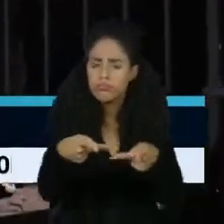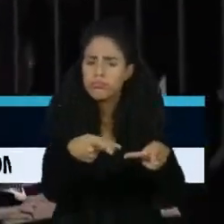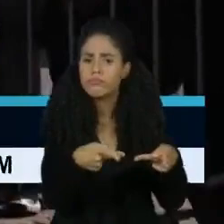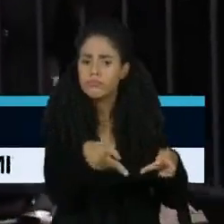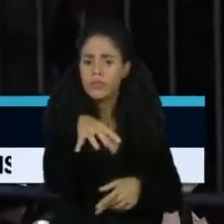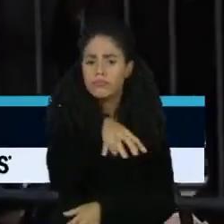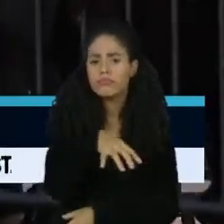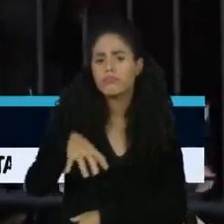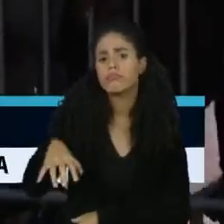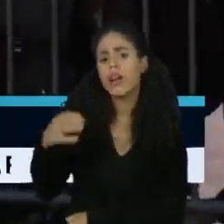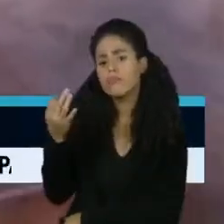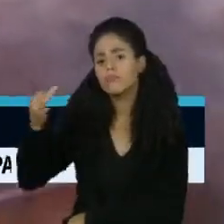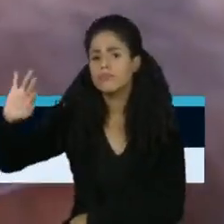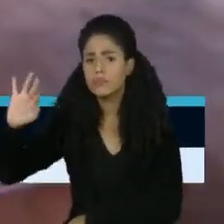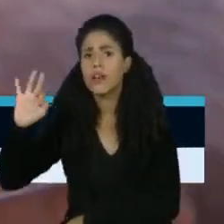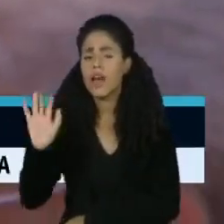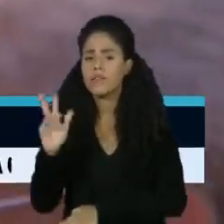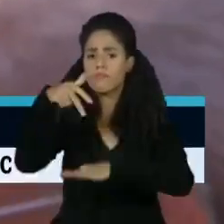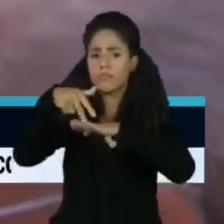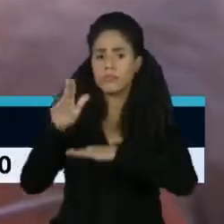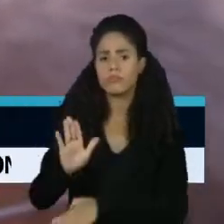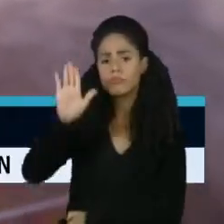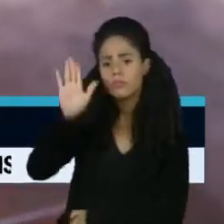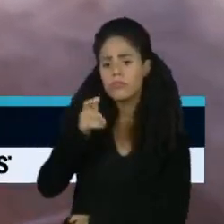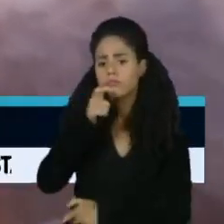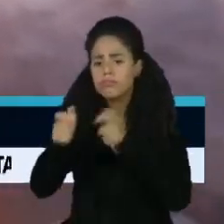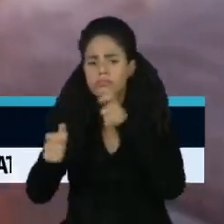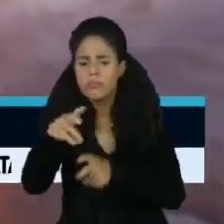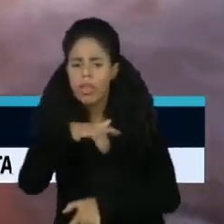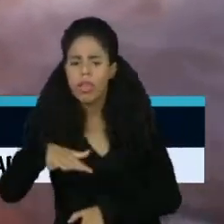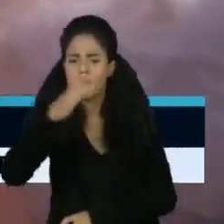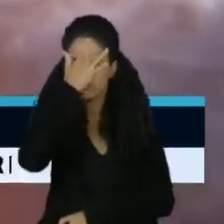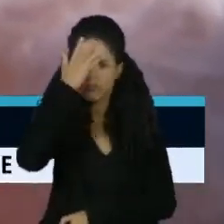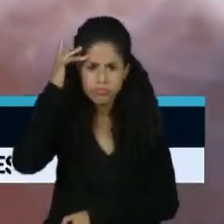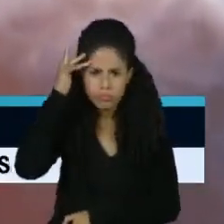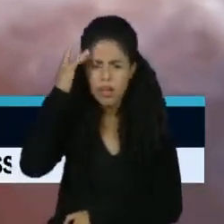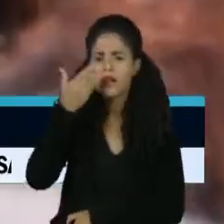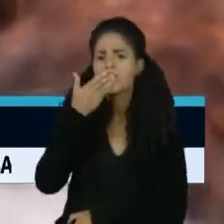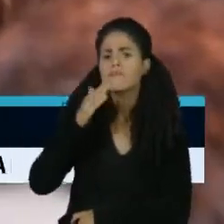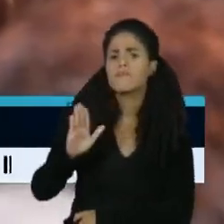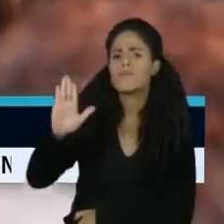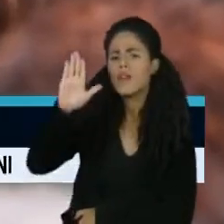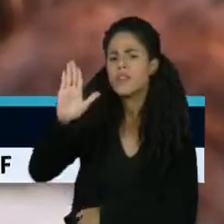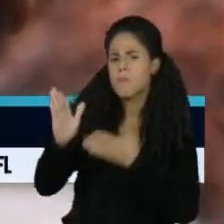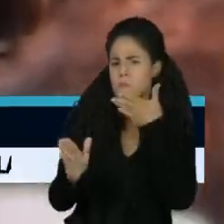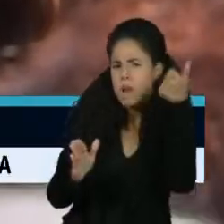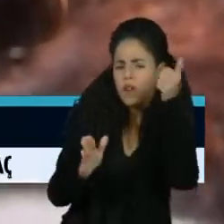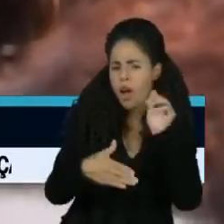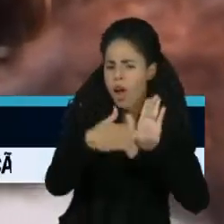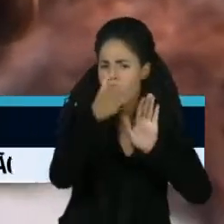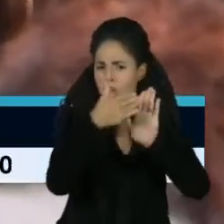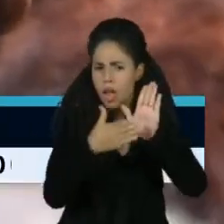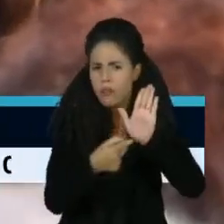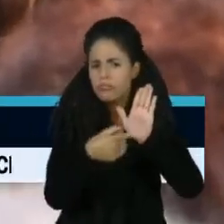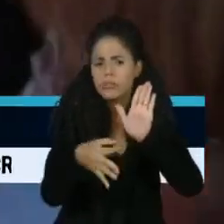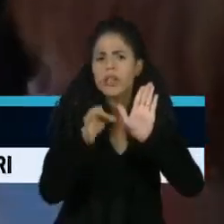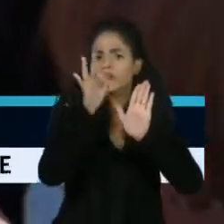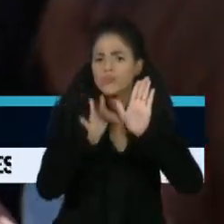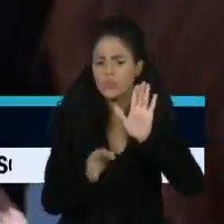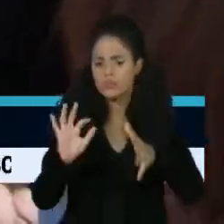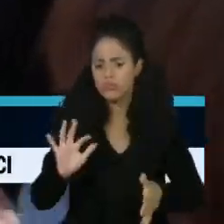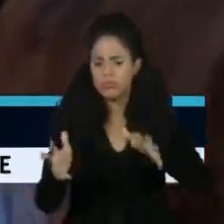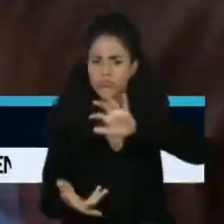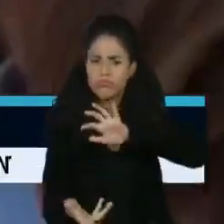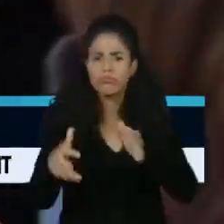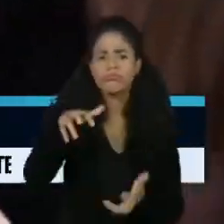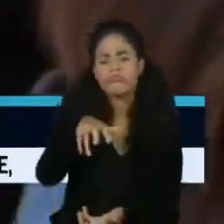da França o candidato à reeleição ouviu críticas dos moradores e prometeu melhorar suas propostas de reforma da Previdência